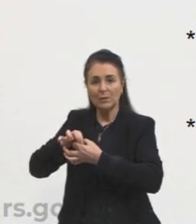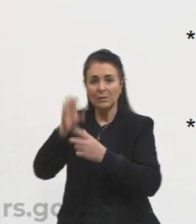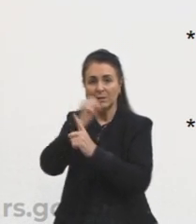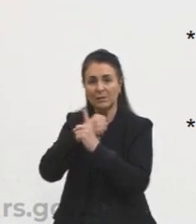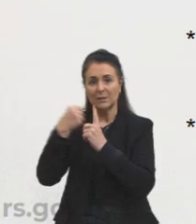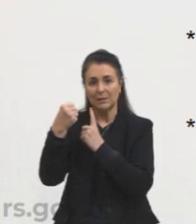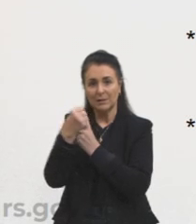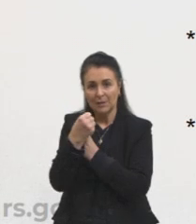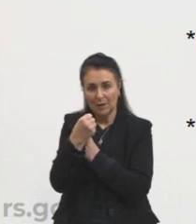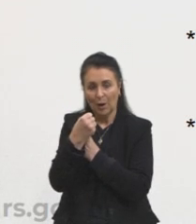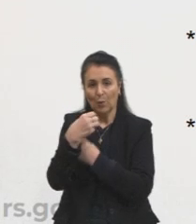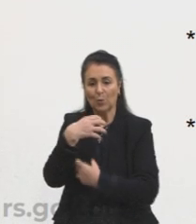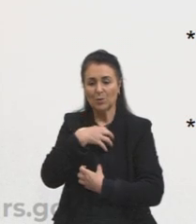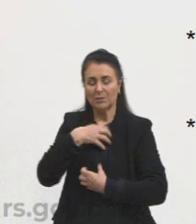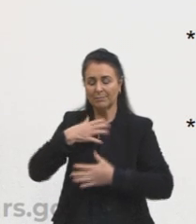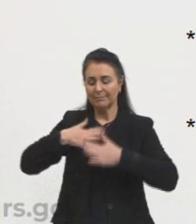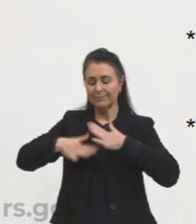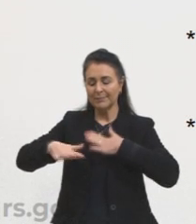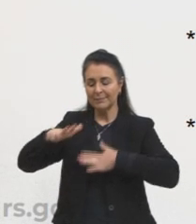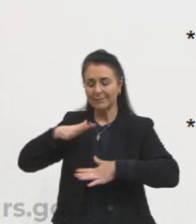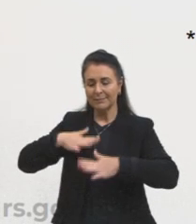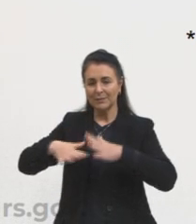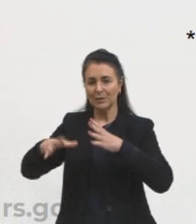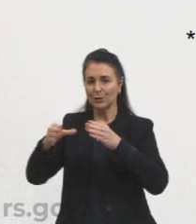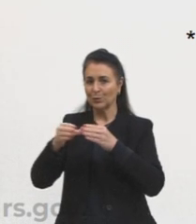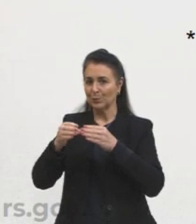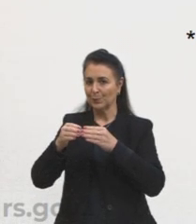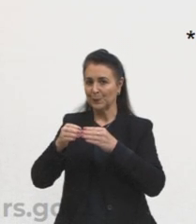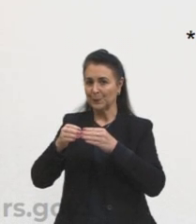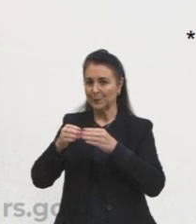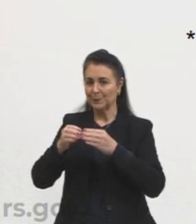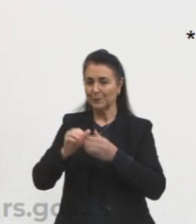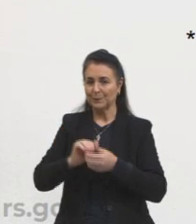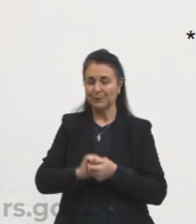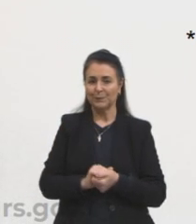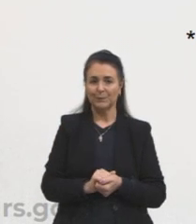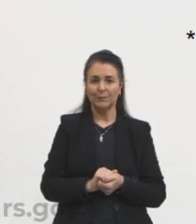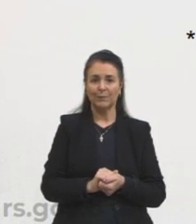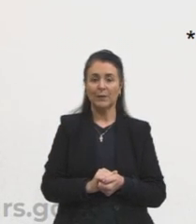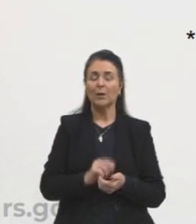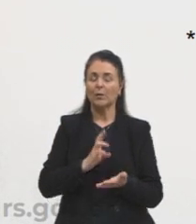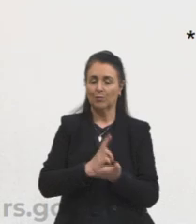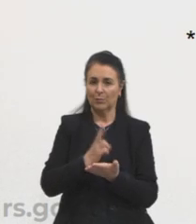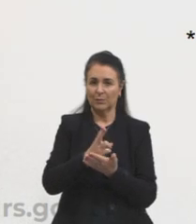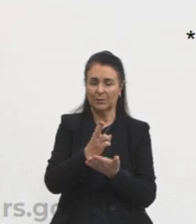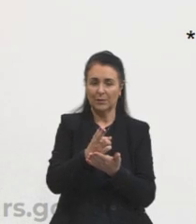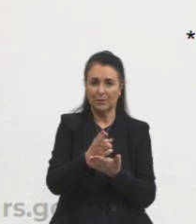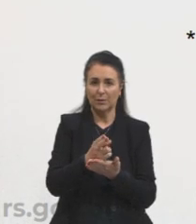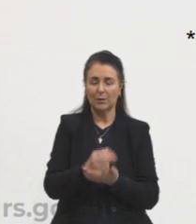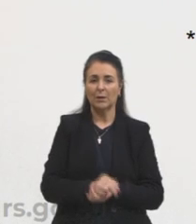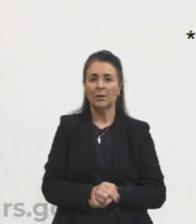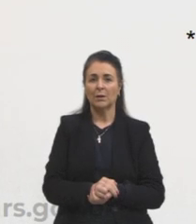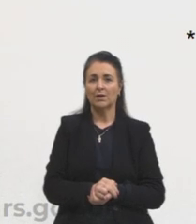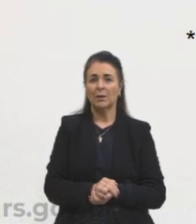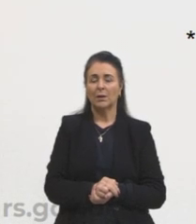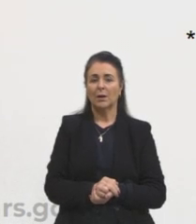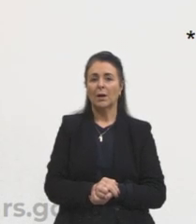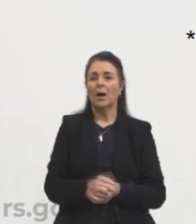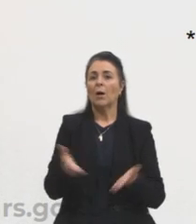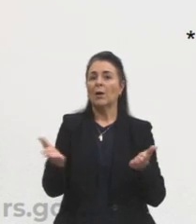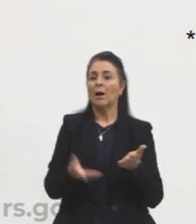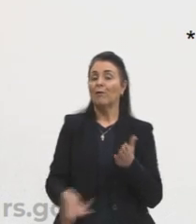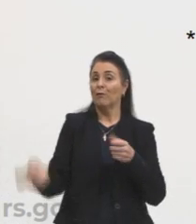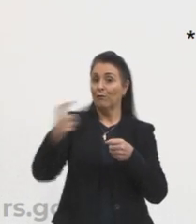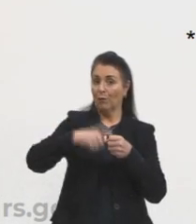de coesão com uma forma de Harmonia social a mãe não seguindo a sua encontrar aqui então no século